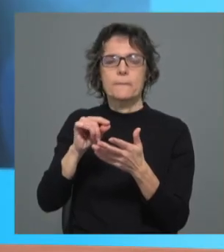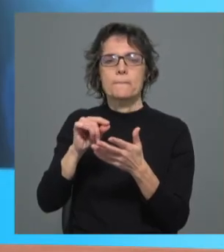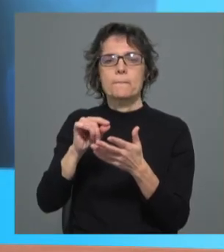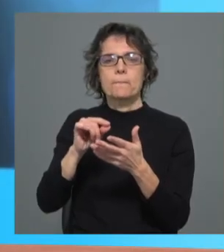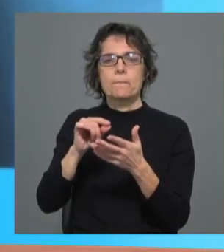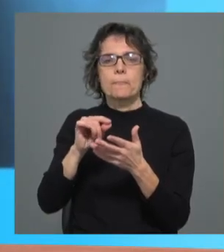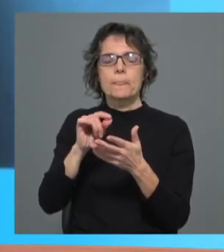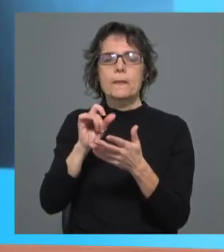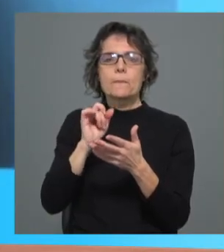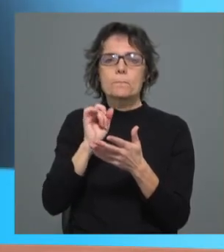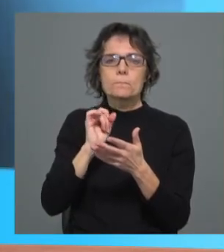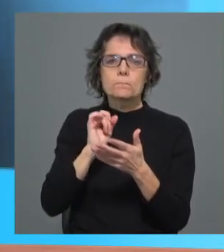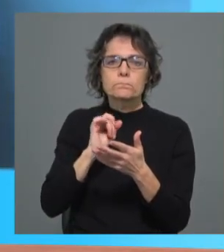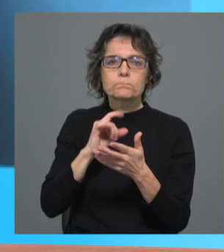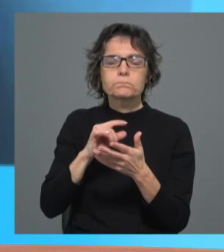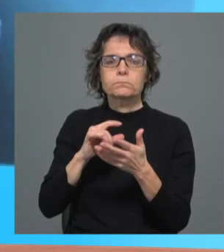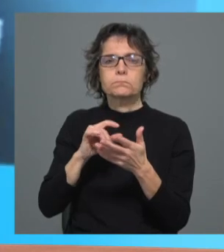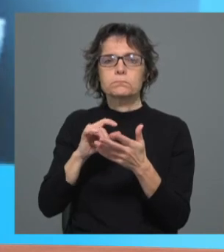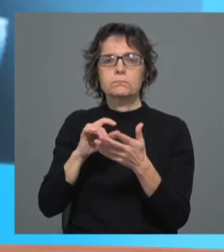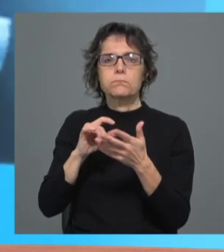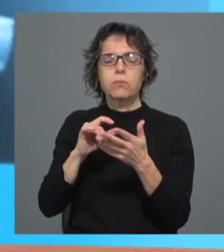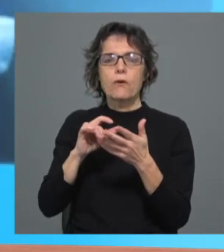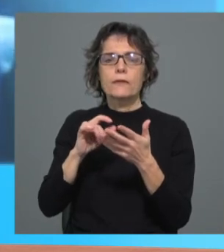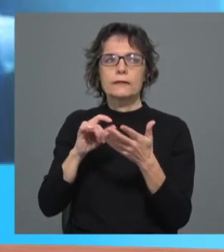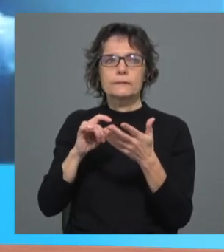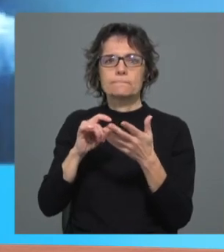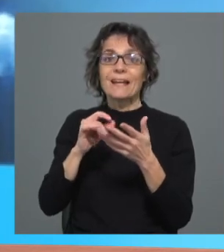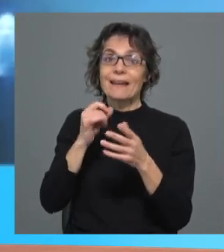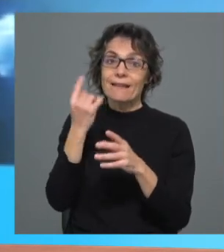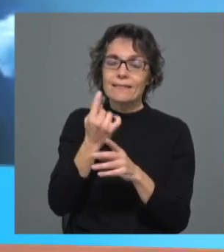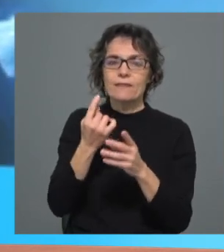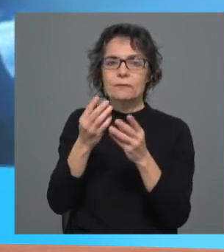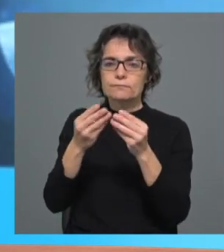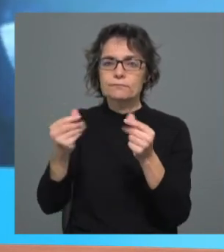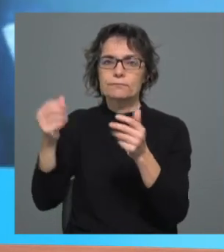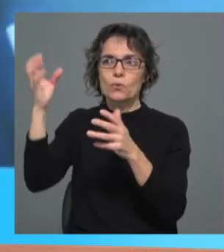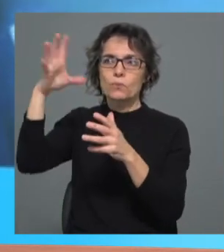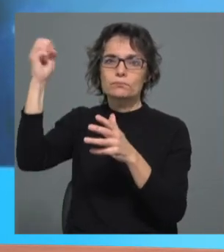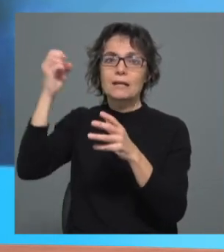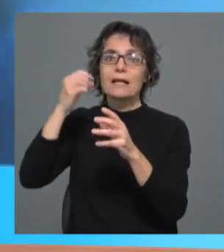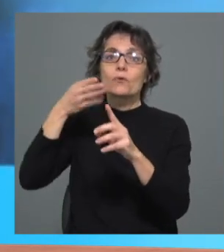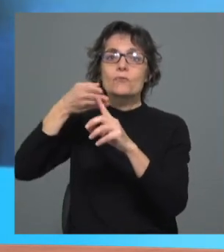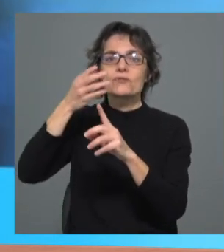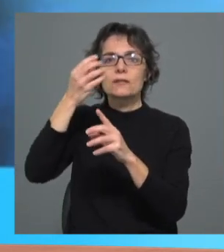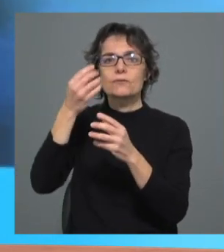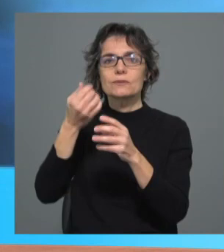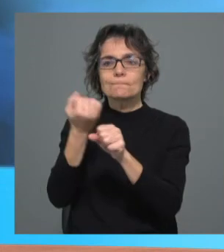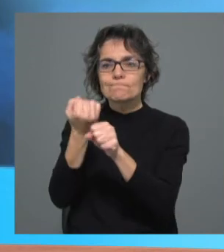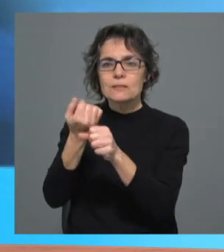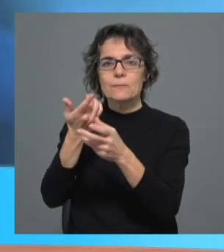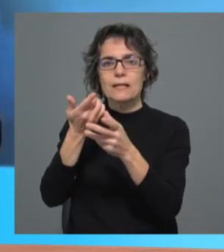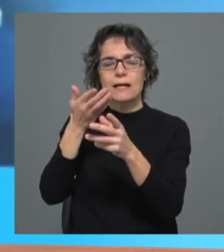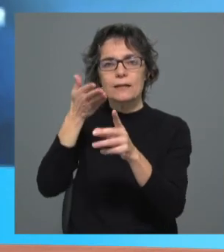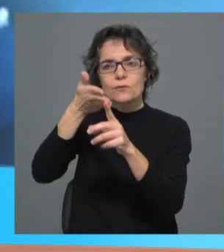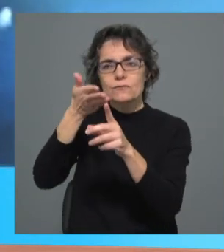o que são para ser úteis. Ao dizer isto, Jesus quer dizer que nós só